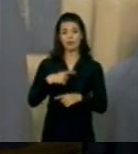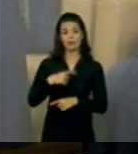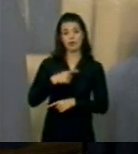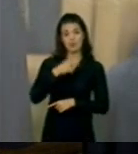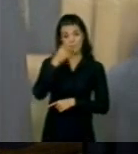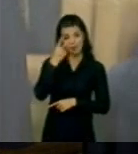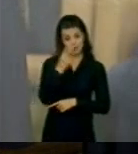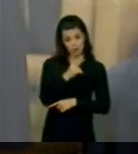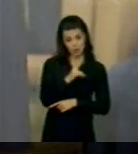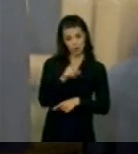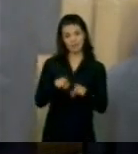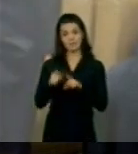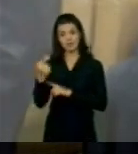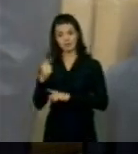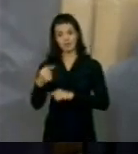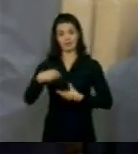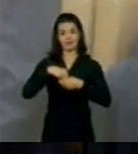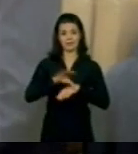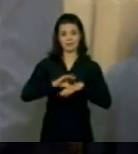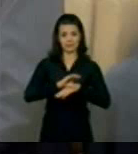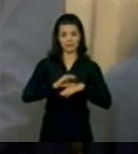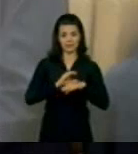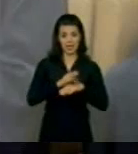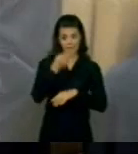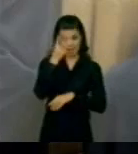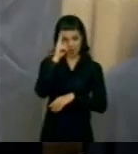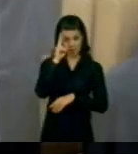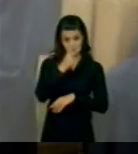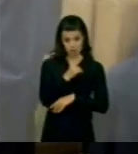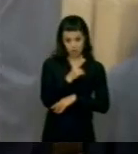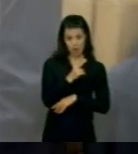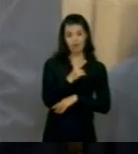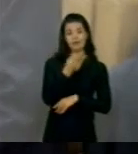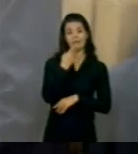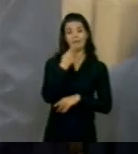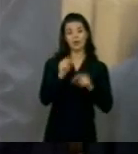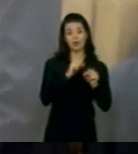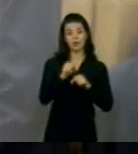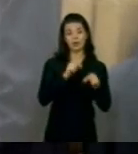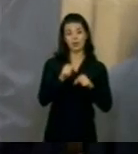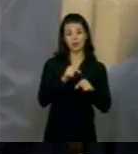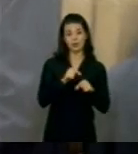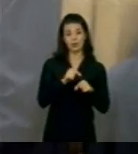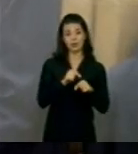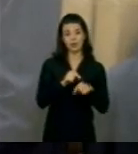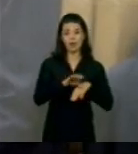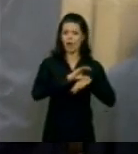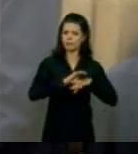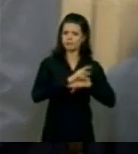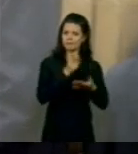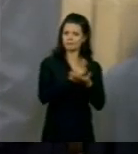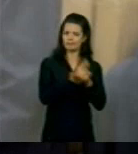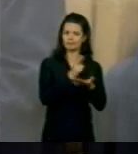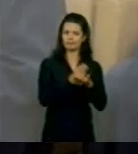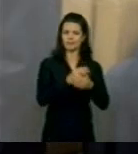constitucional. Pela história, percebemos que o Instituto está previsto quase como se encontra agora desde a Constituição